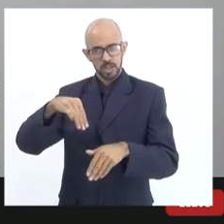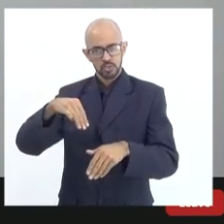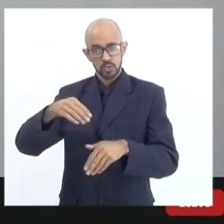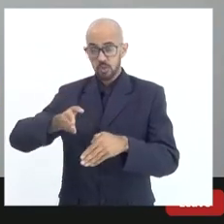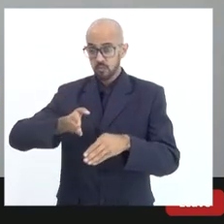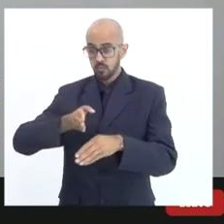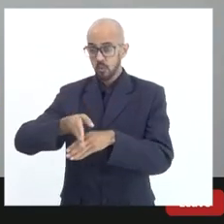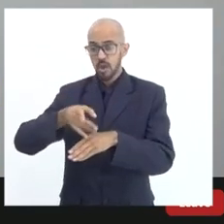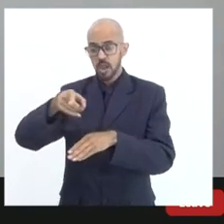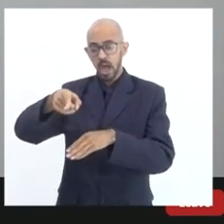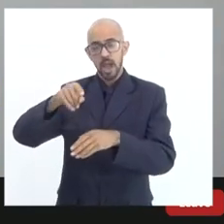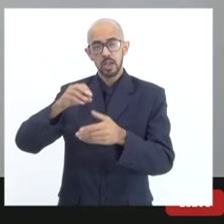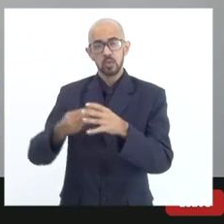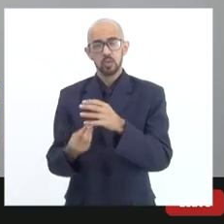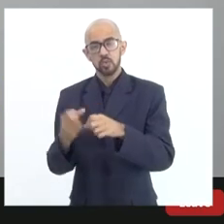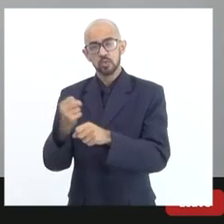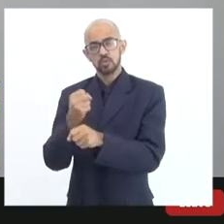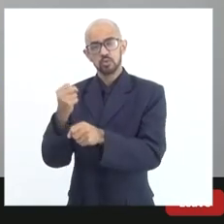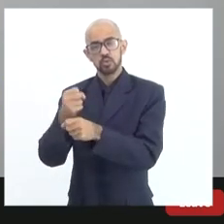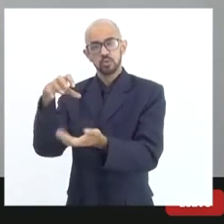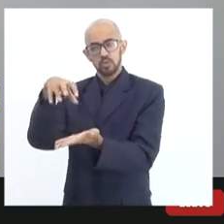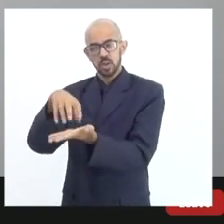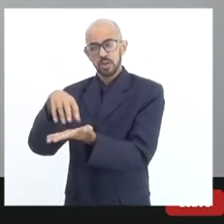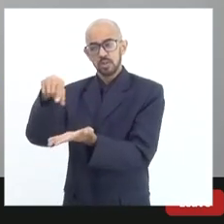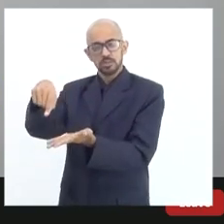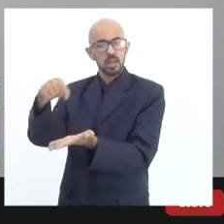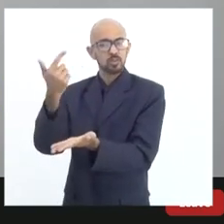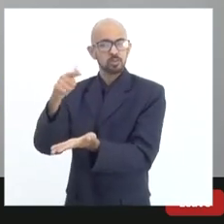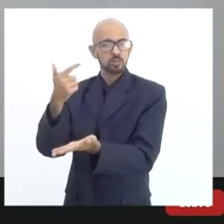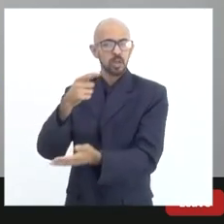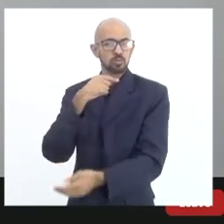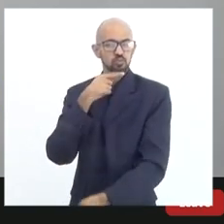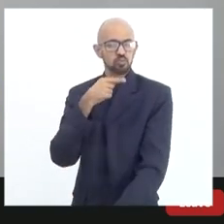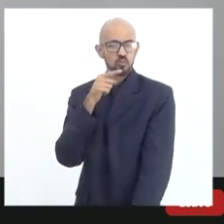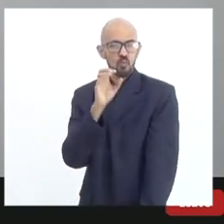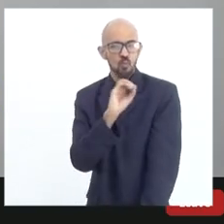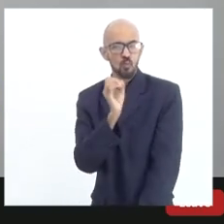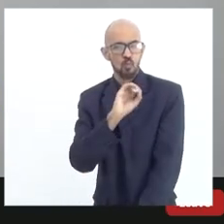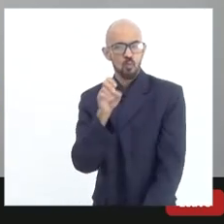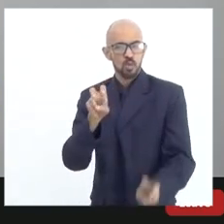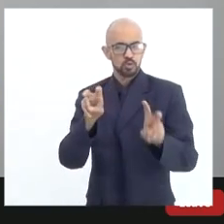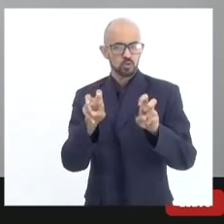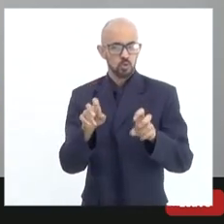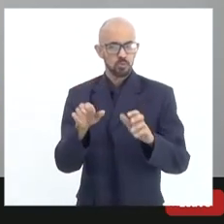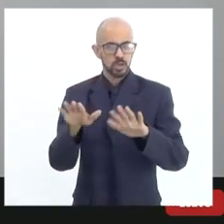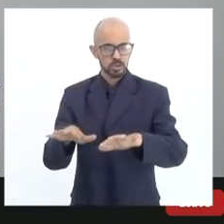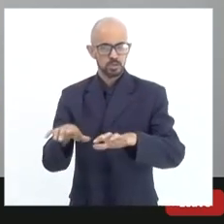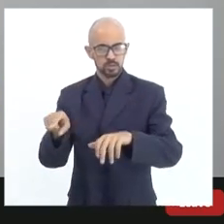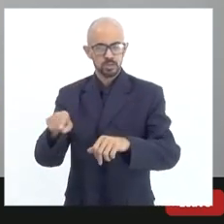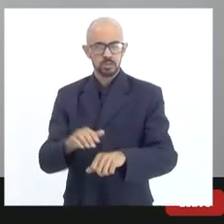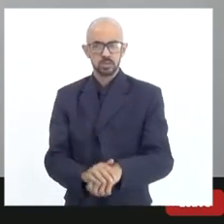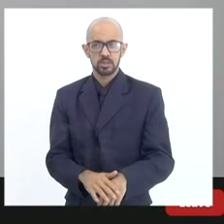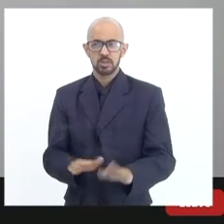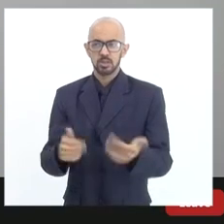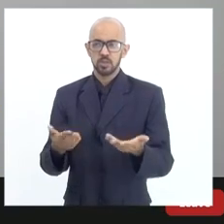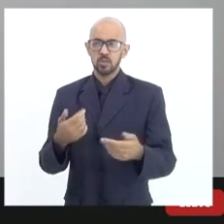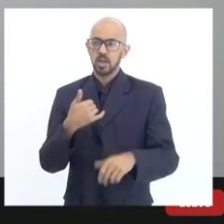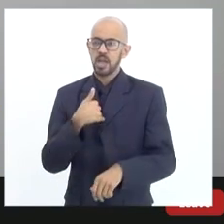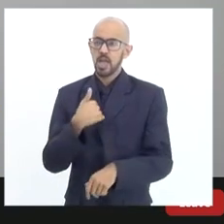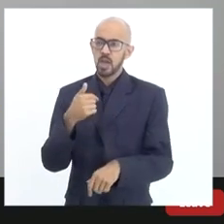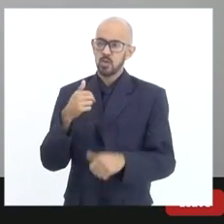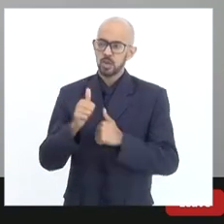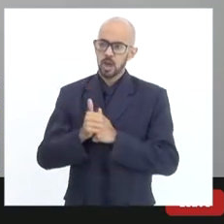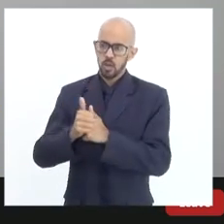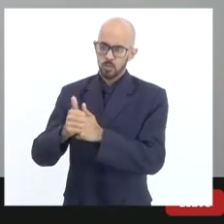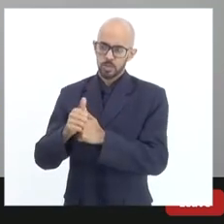Construiu anexos, enfim, faz um trabalho importante, e não há nenhum questionamento quanto a isso. Então, quero aqui dizer que essa foi a razão do meu atraso, eu tenho acompanhado a